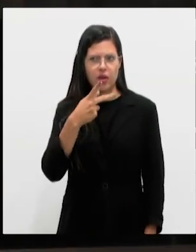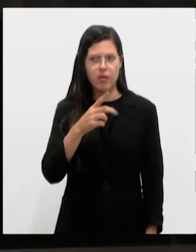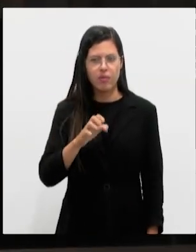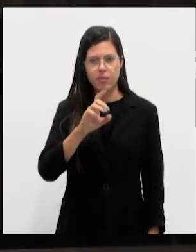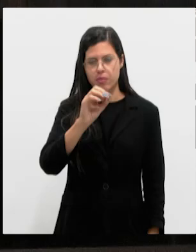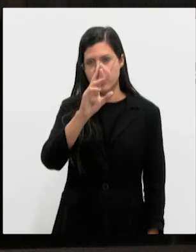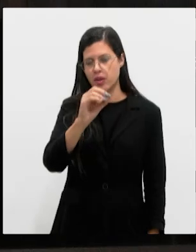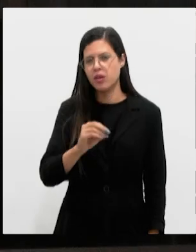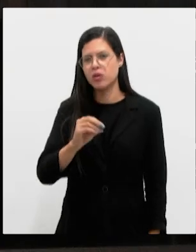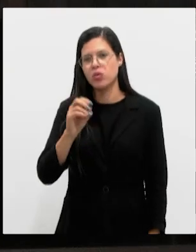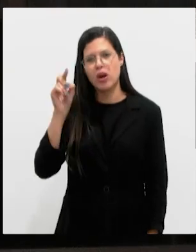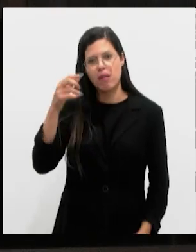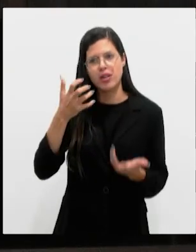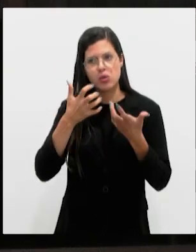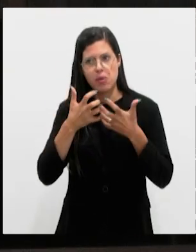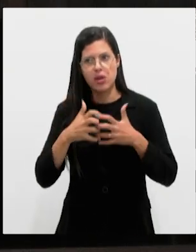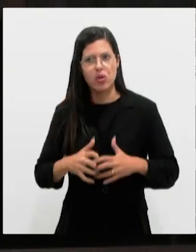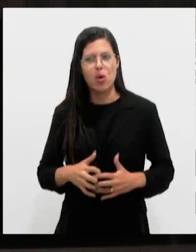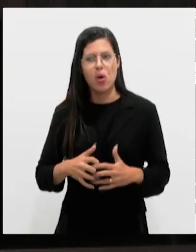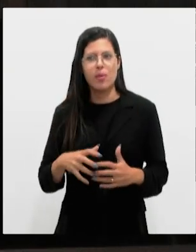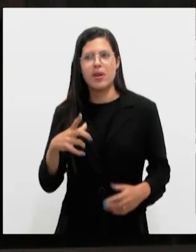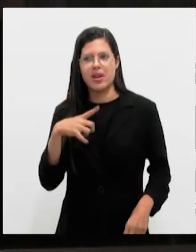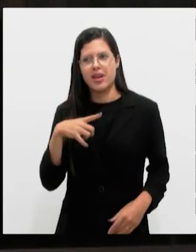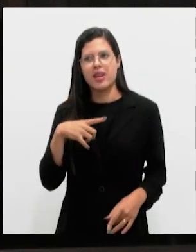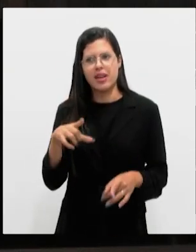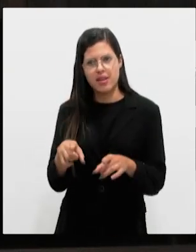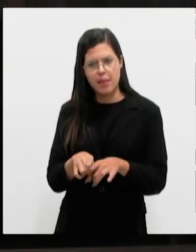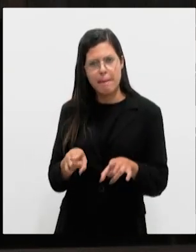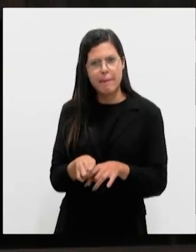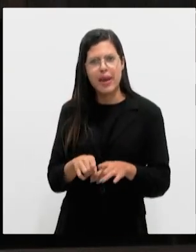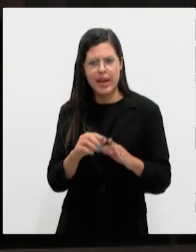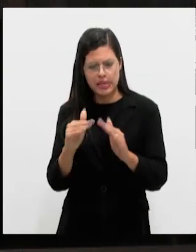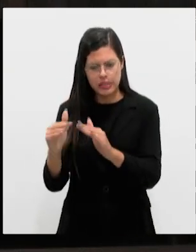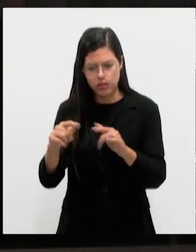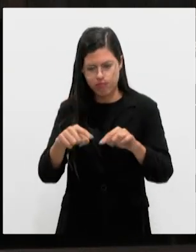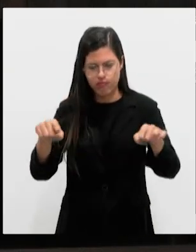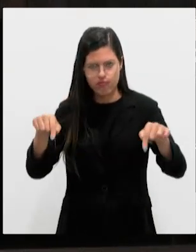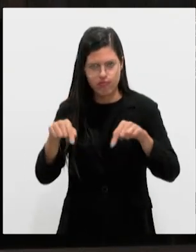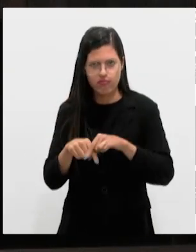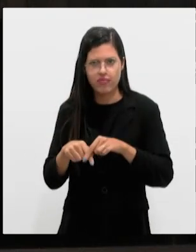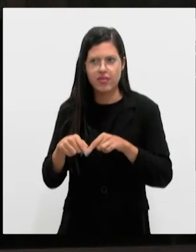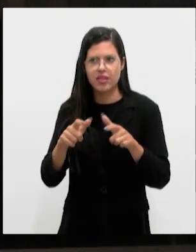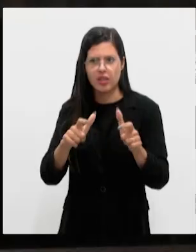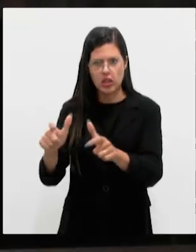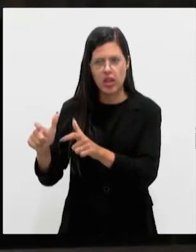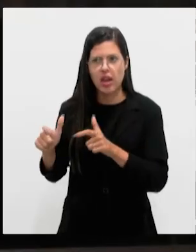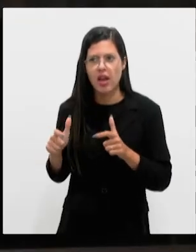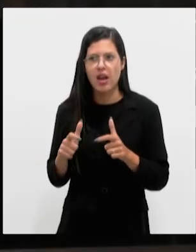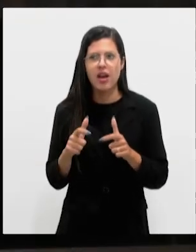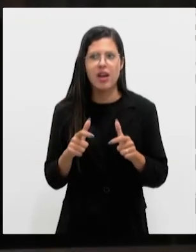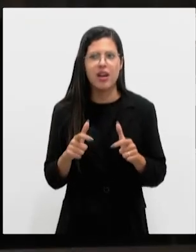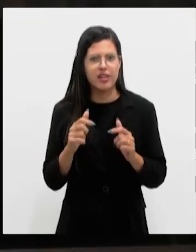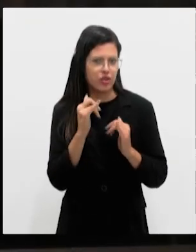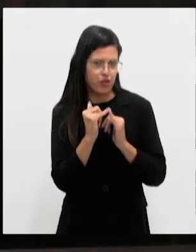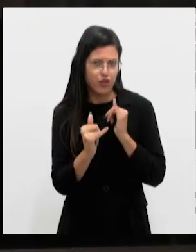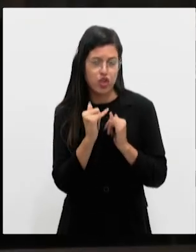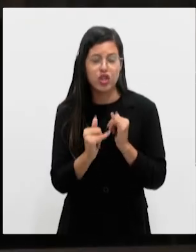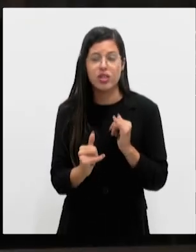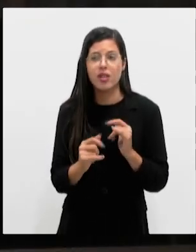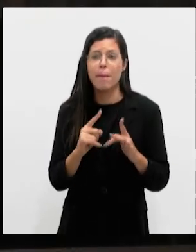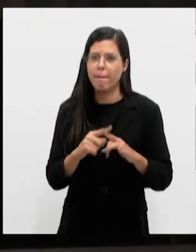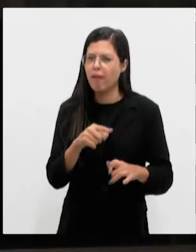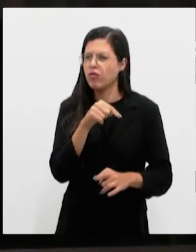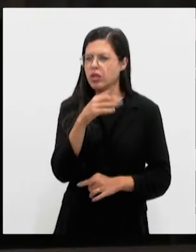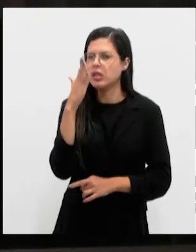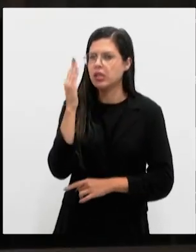também e ele tem lá o latifúndio dele, bem verdade que ele divide com a rainha de Irajá, mas a senhora há de convir